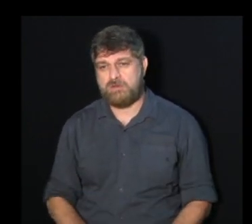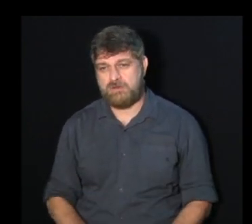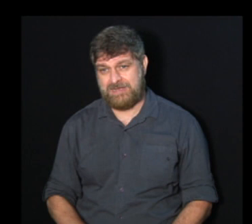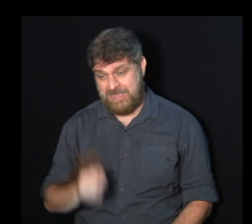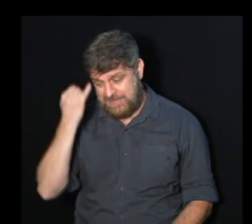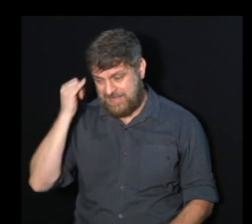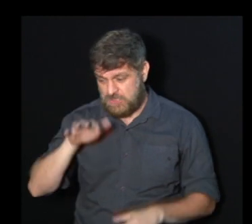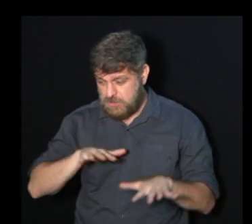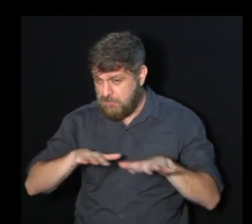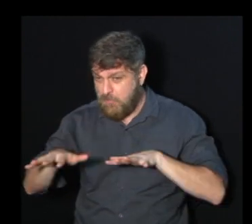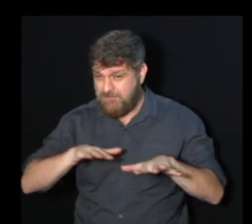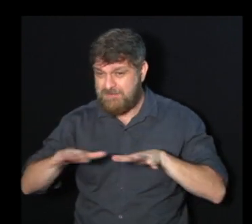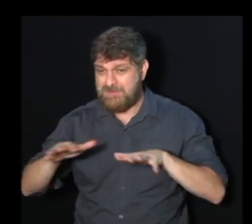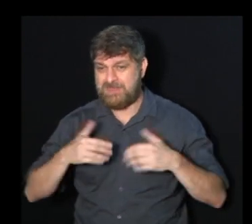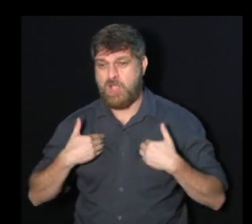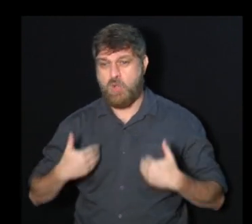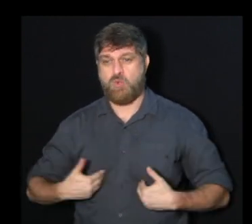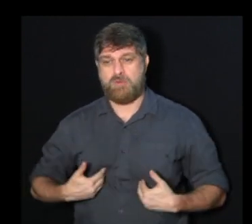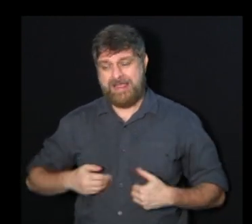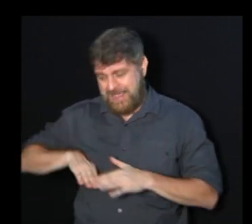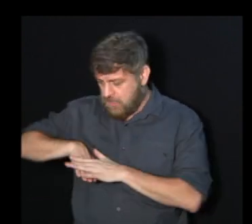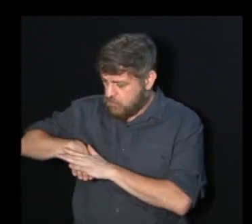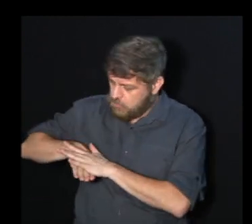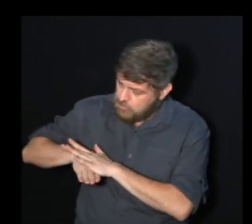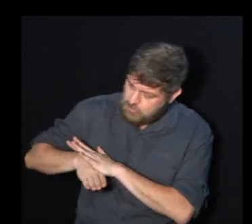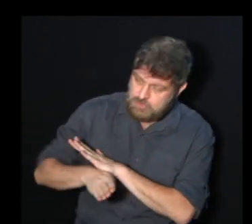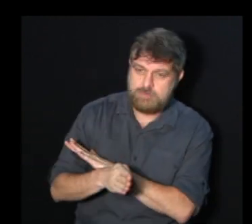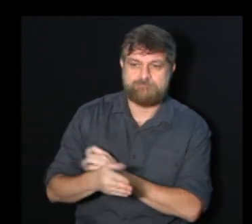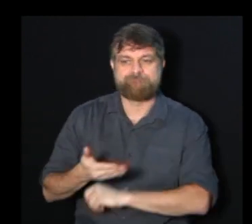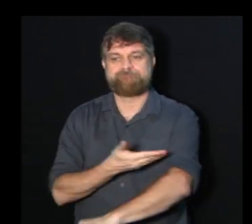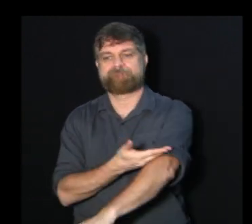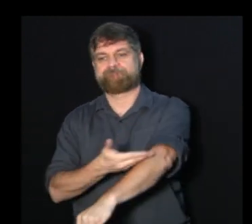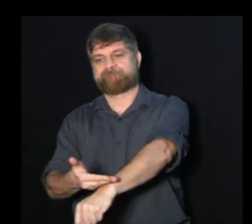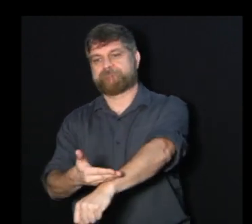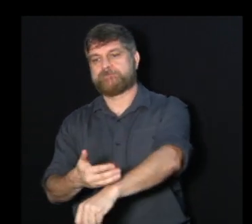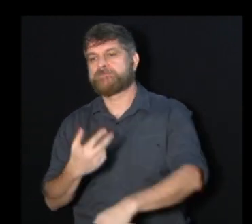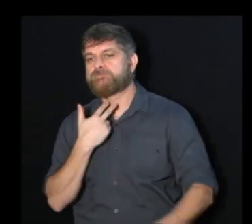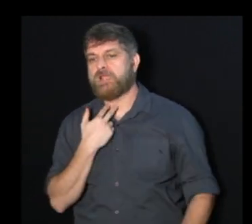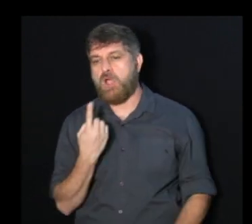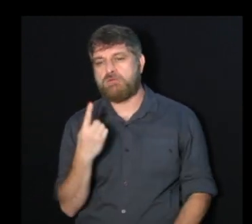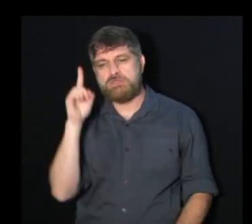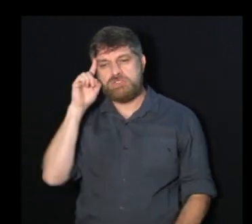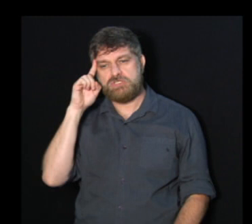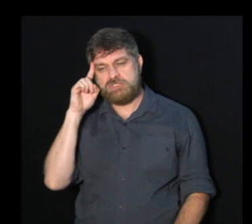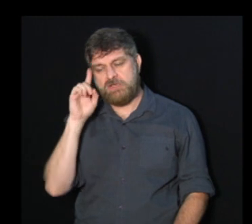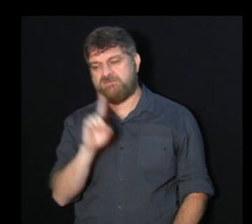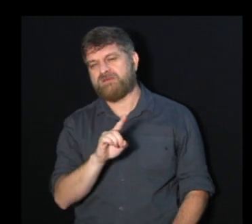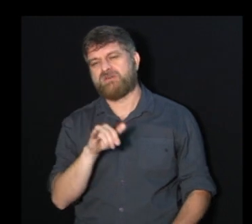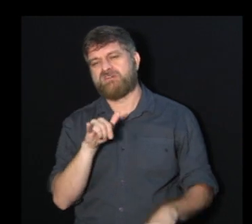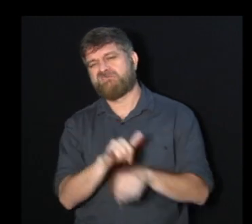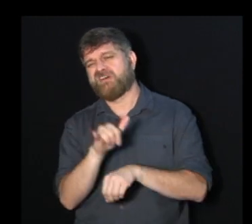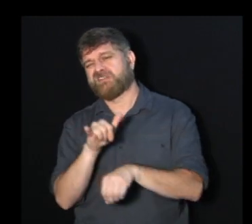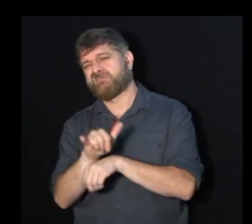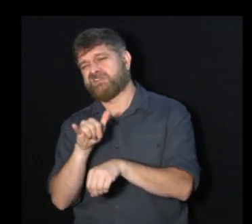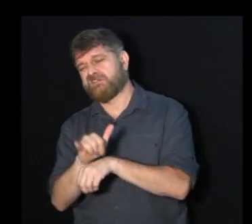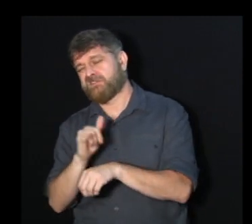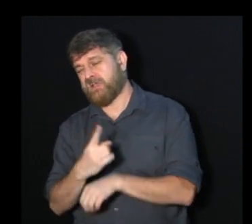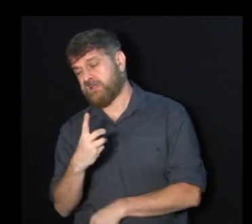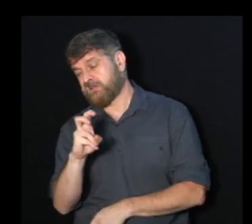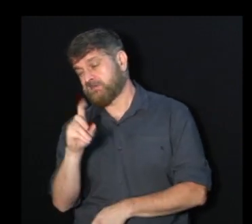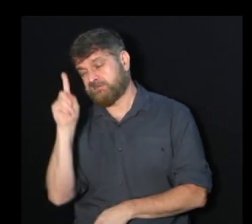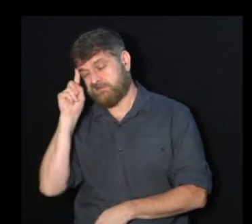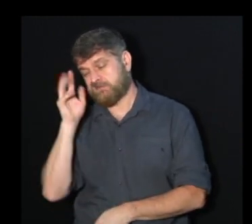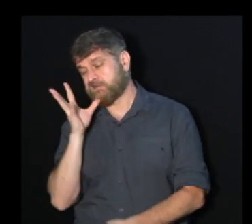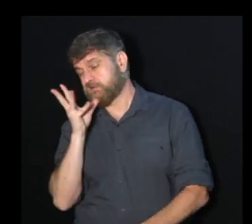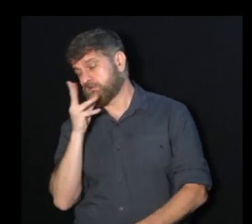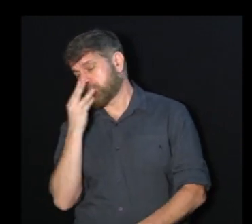de movimentar é o hábito, é a criação do hábito. Não adianta você ir um dia e depois você demora 15 dias para ir, você não vai ter